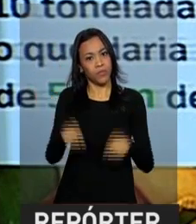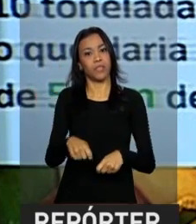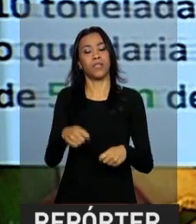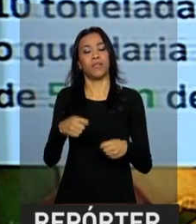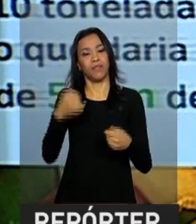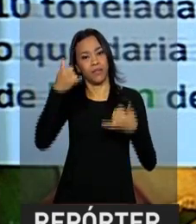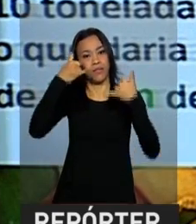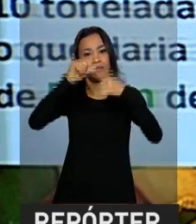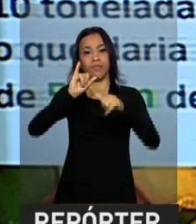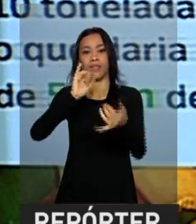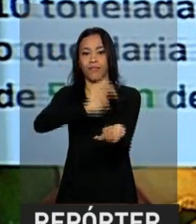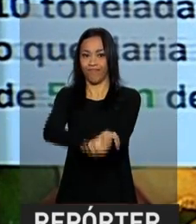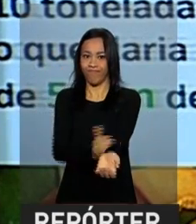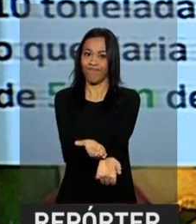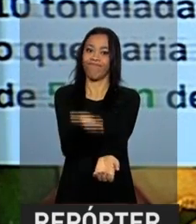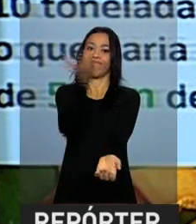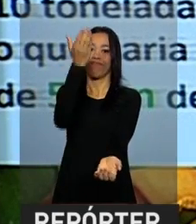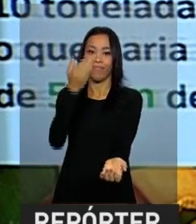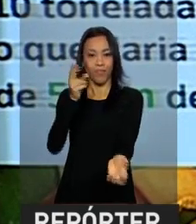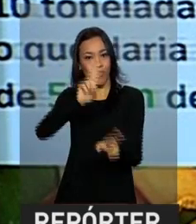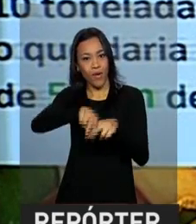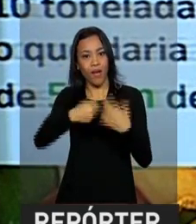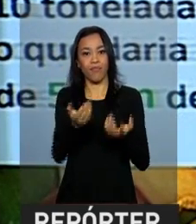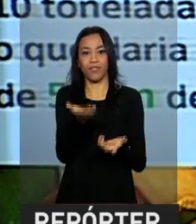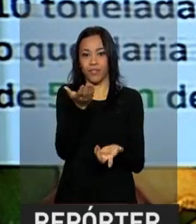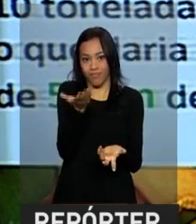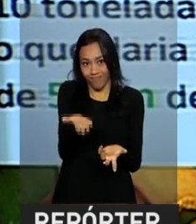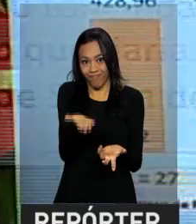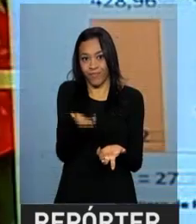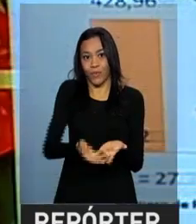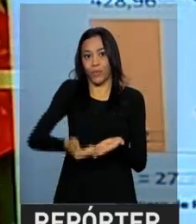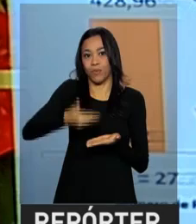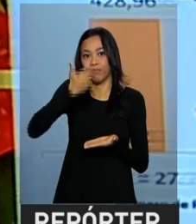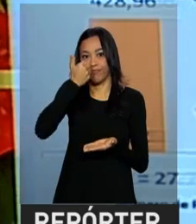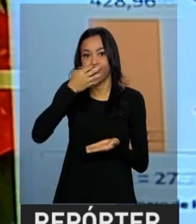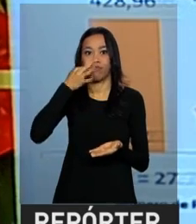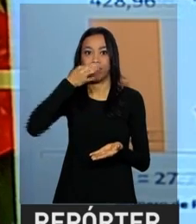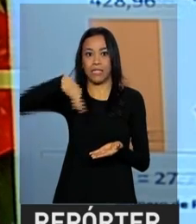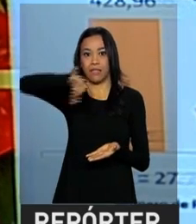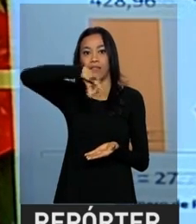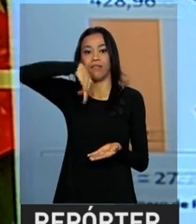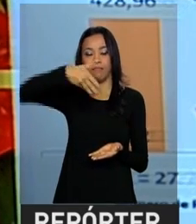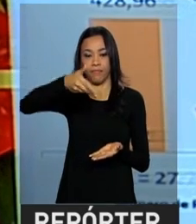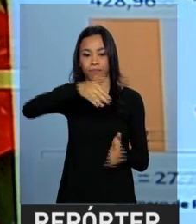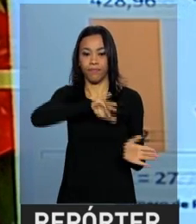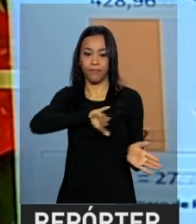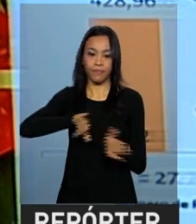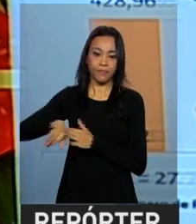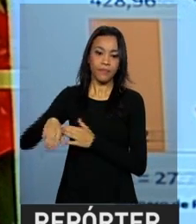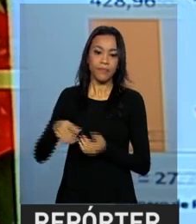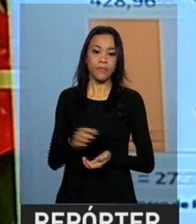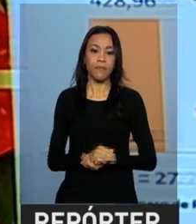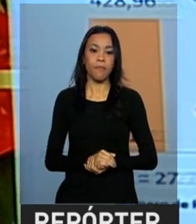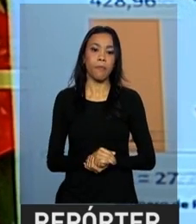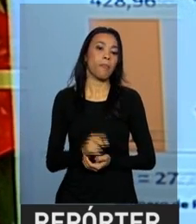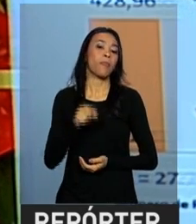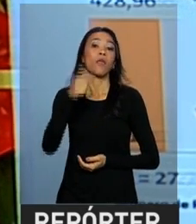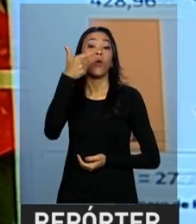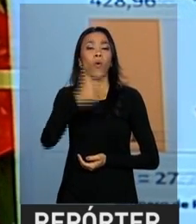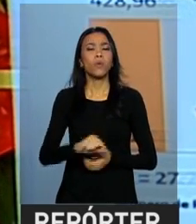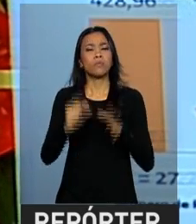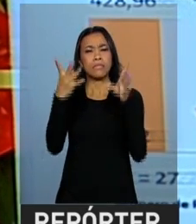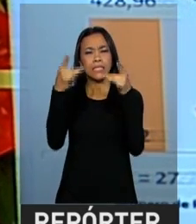últimos anos a partir dessa ação do Ministério da Saúde bom Dando trazendo os